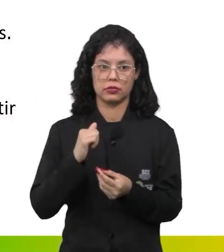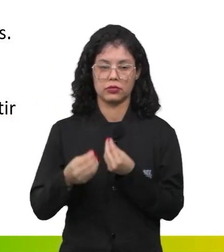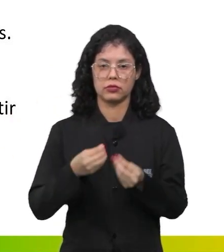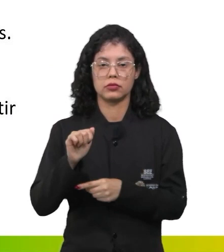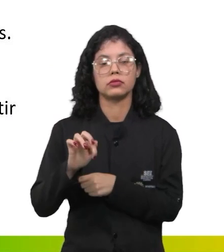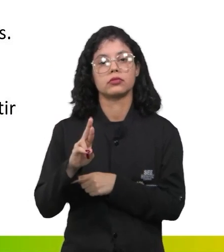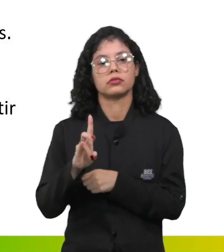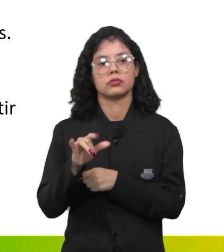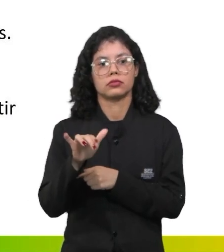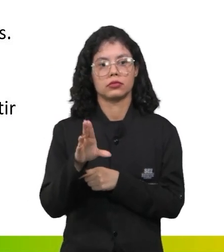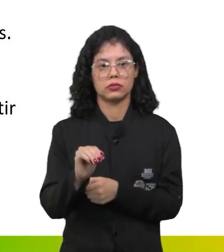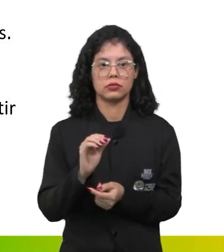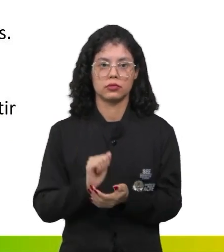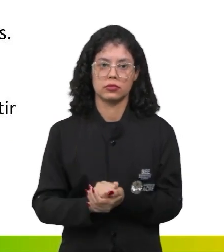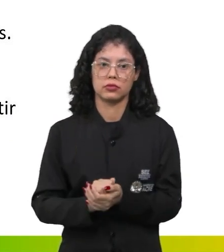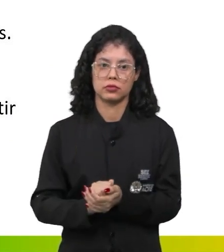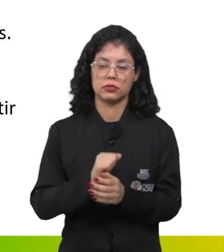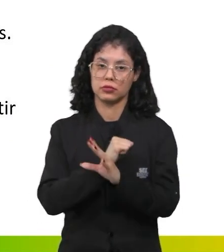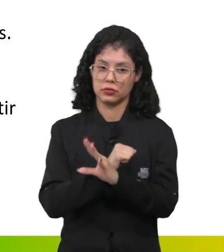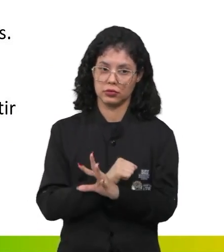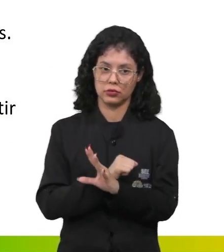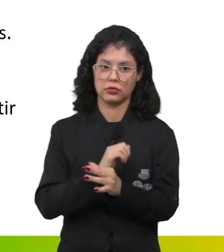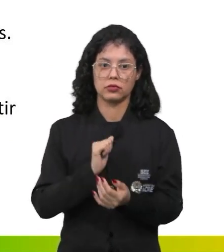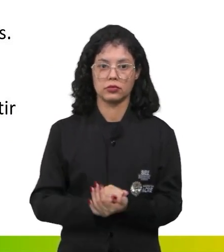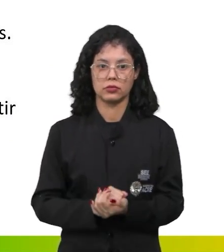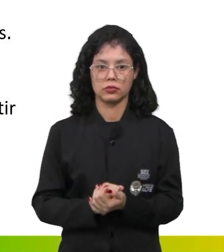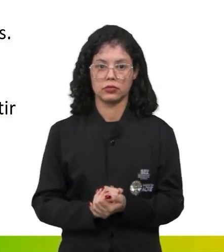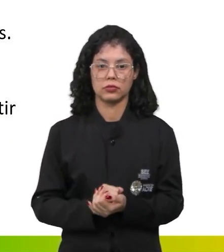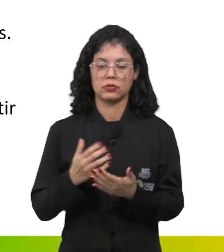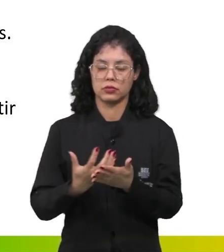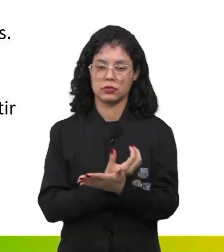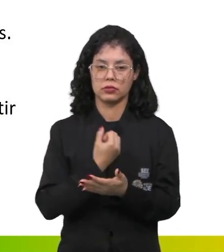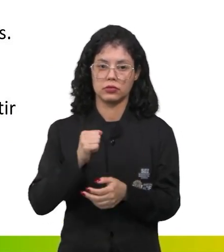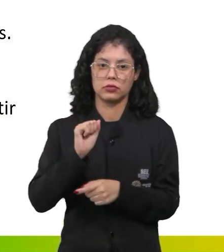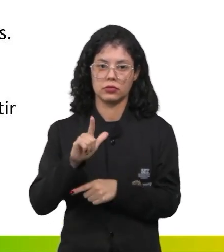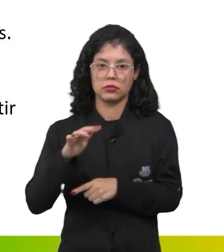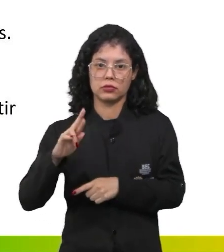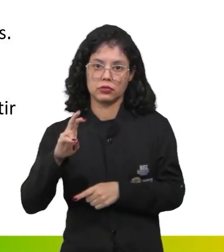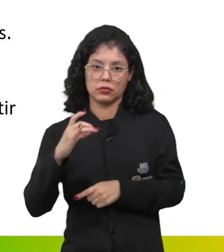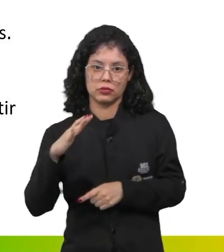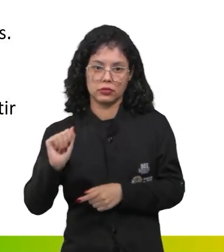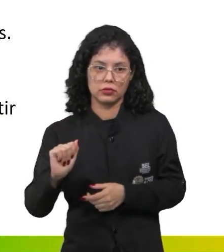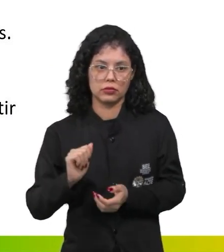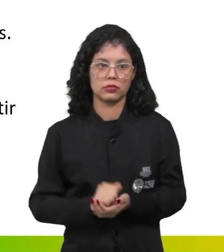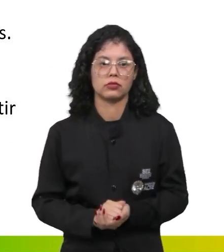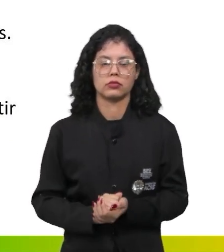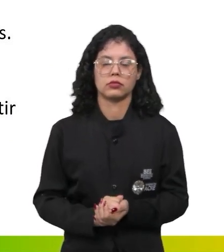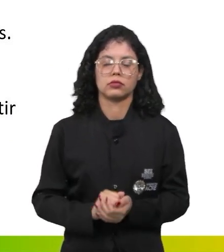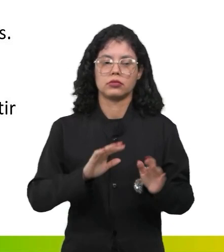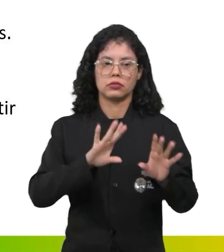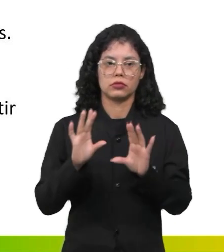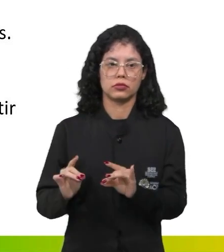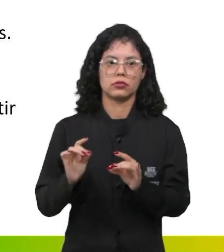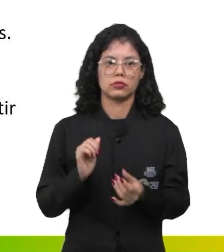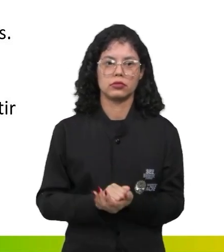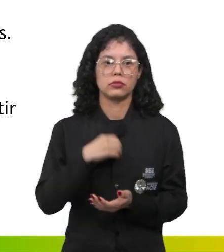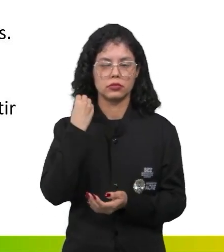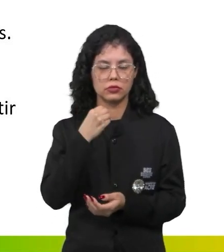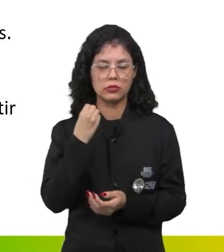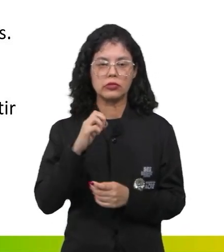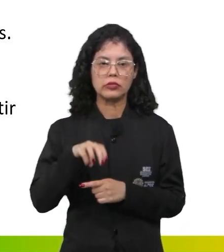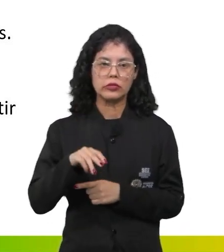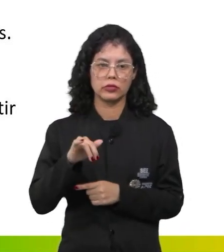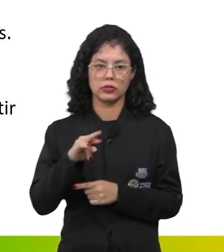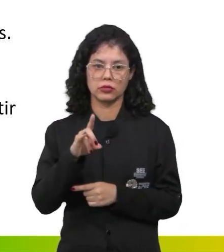como aminoácidos, carboidratos e ácidos graxos eram coletados no alçapão. E através desse